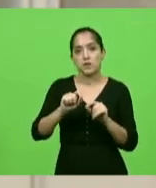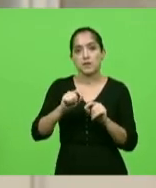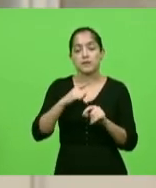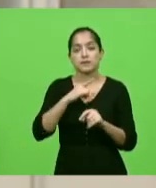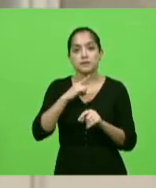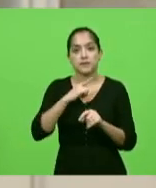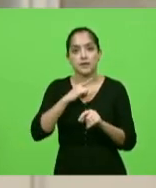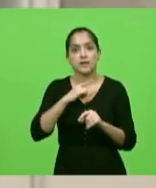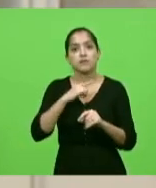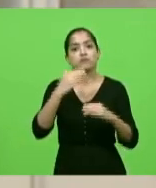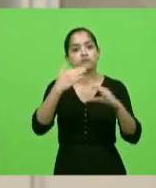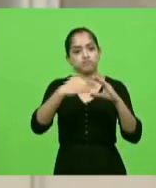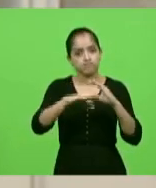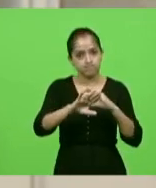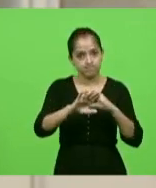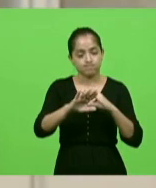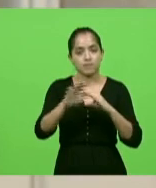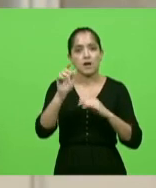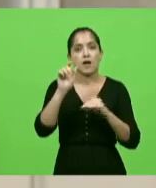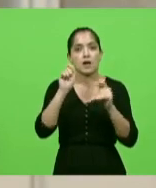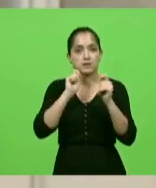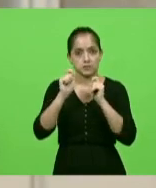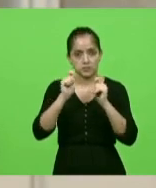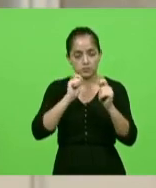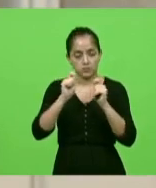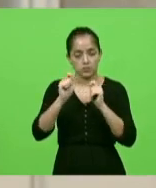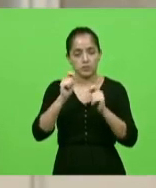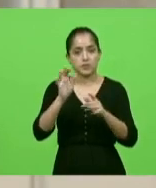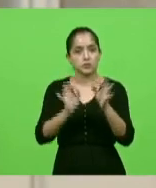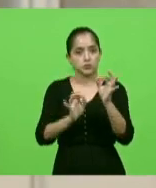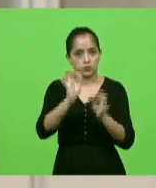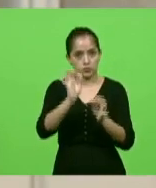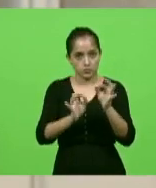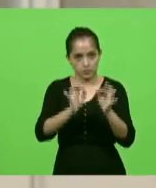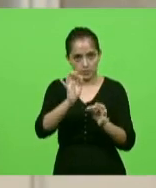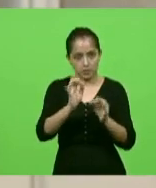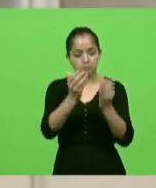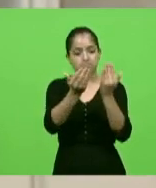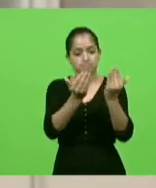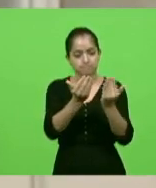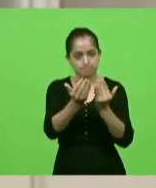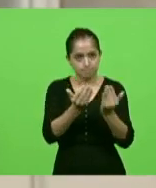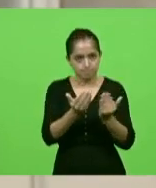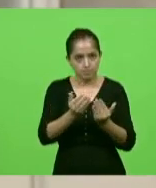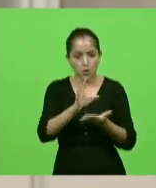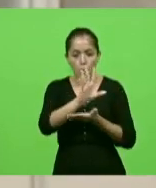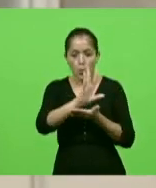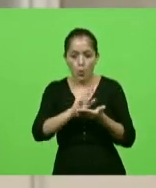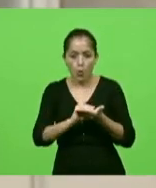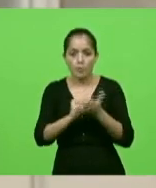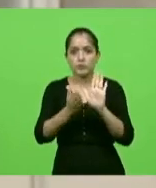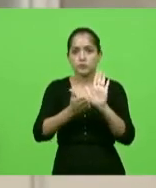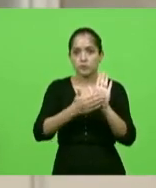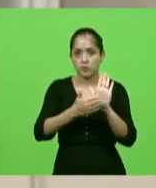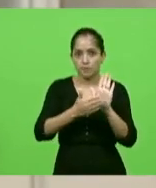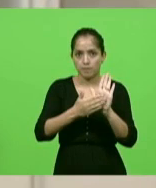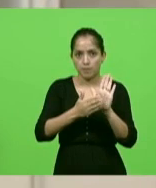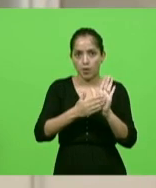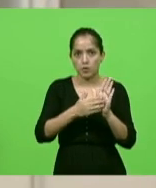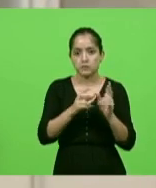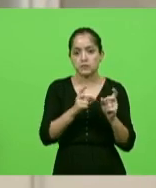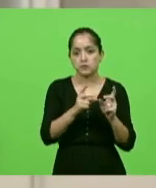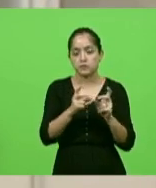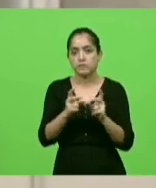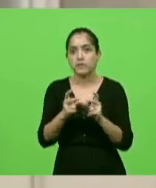houve um novo encaminhamento assessoria jurídica para parecer jurídico também o cópia de propostas comerciais